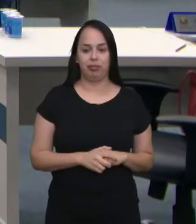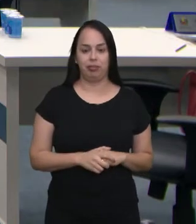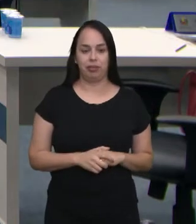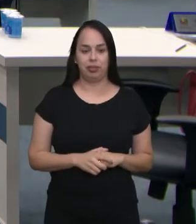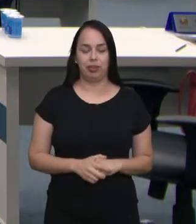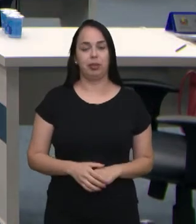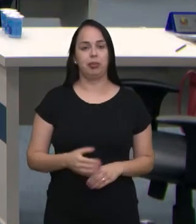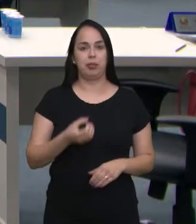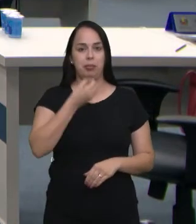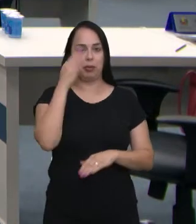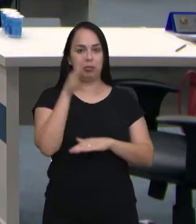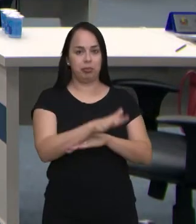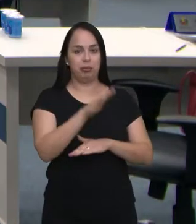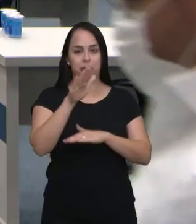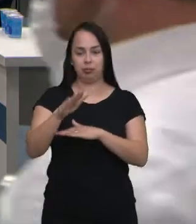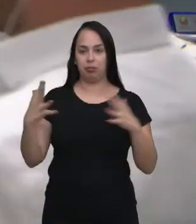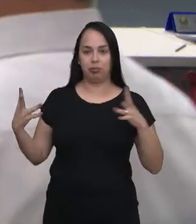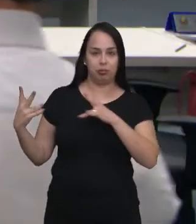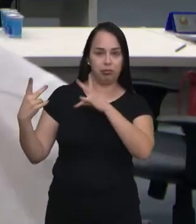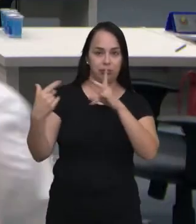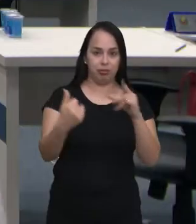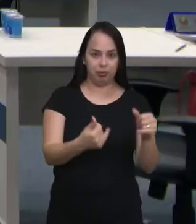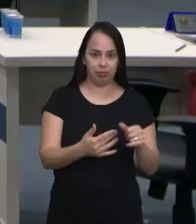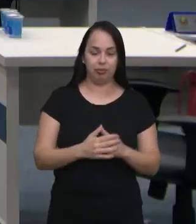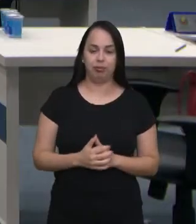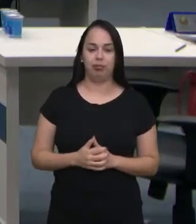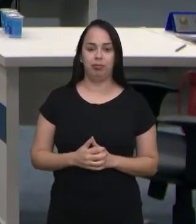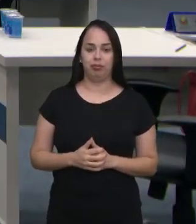Boa tarde a todos e a todas.